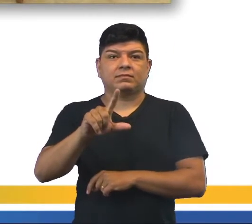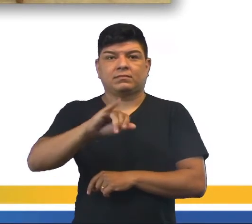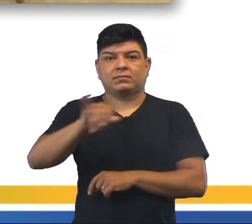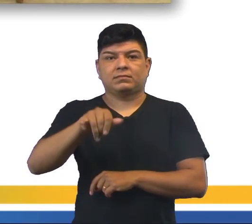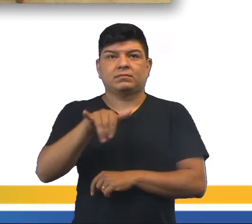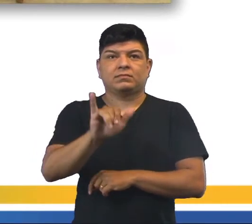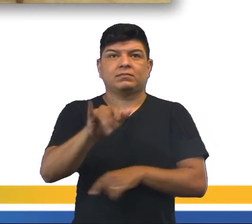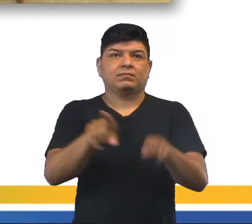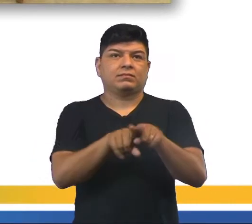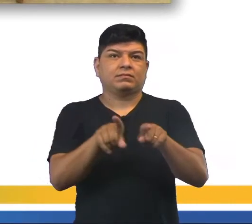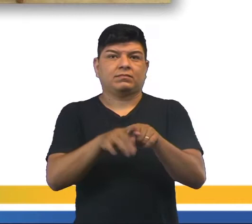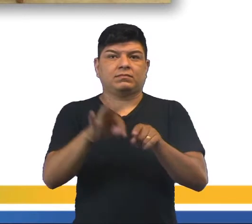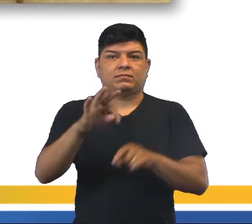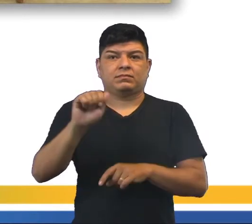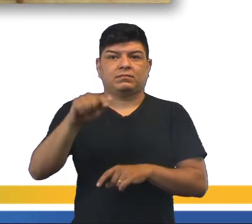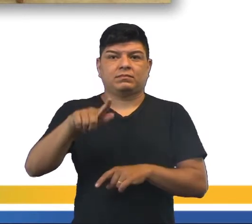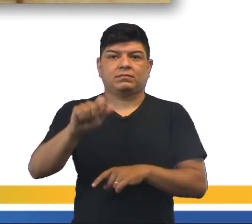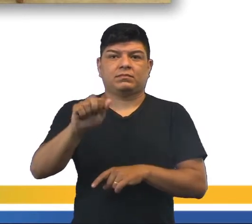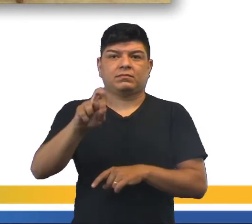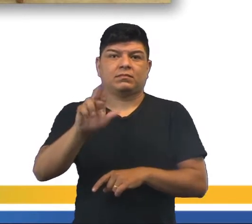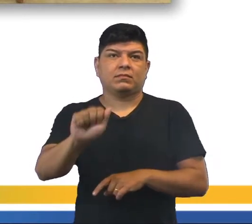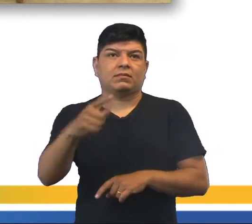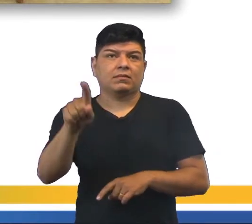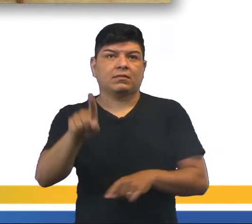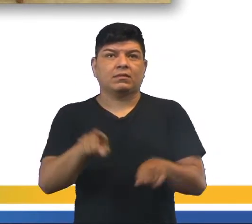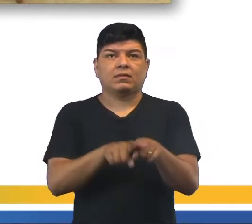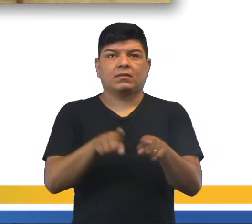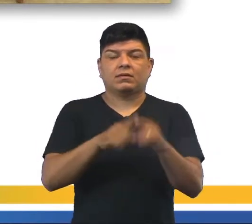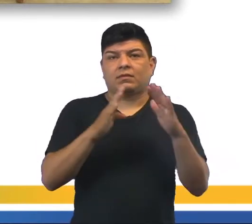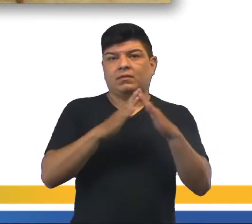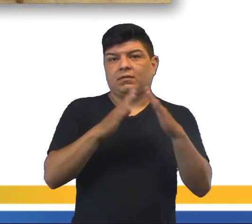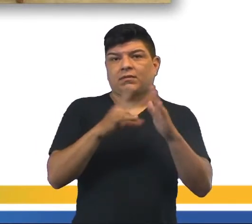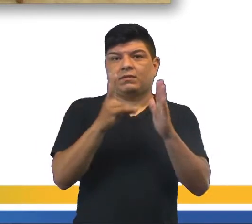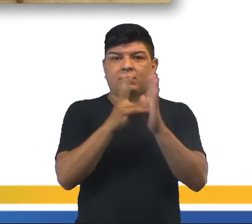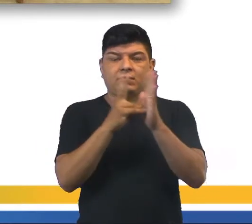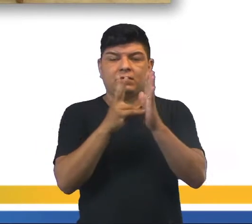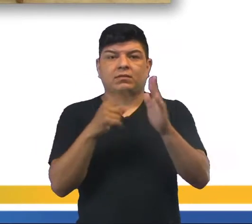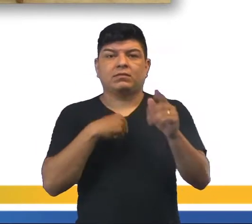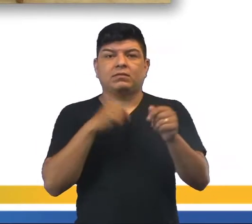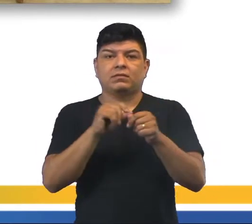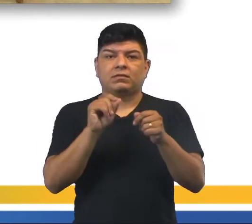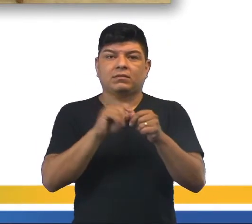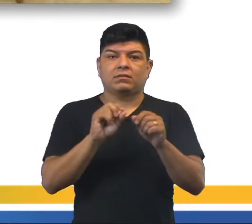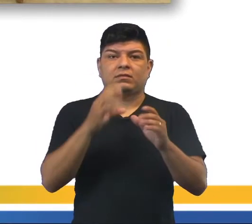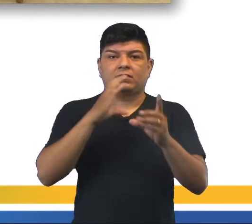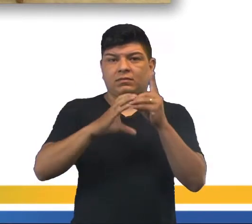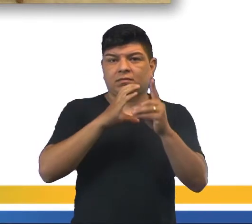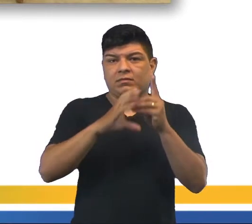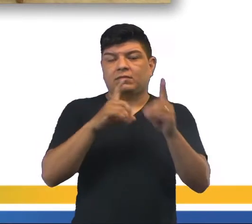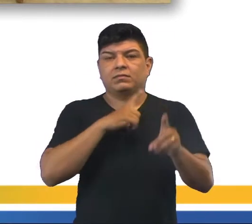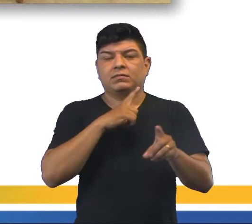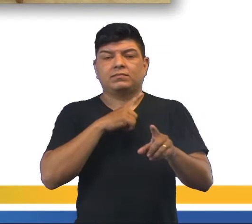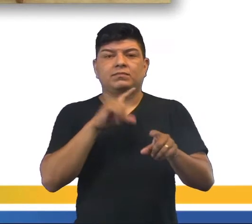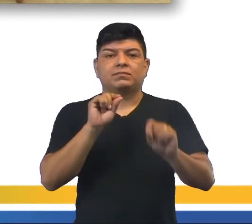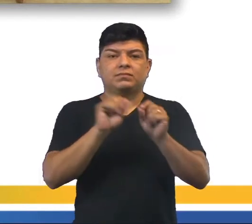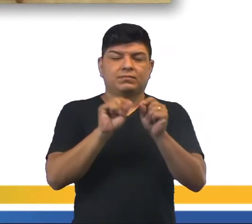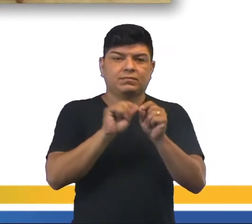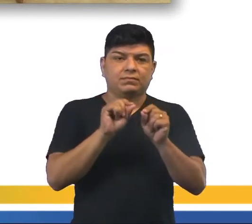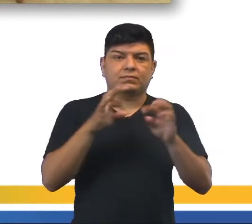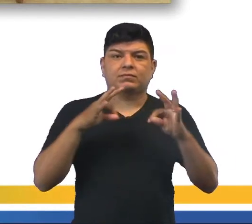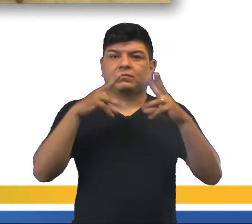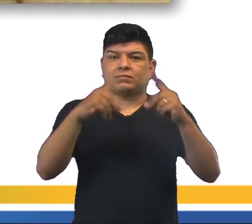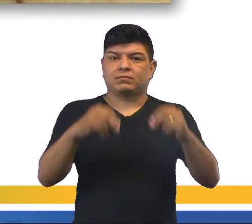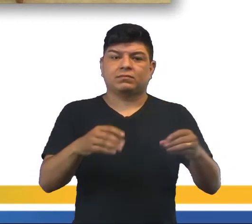guaranis realizadas ao redor da Opi, que é a casa reza guarani, onde se realizam seus rituais, realizadas por